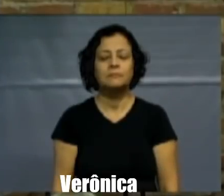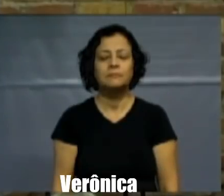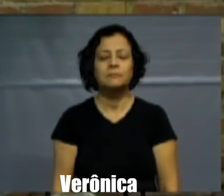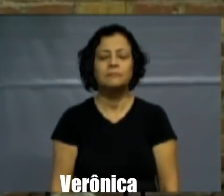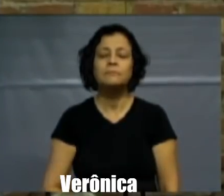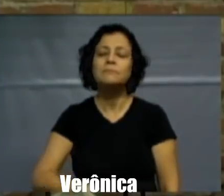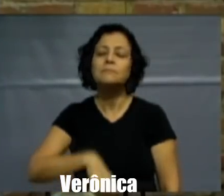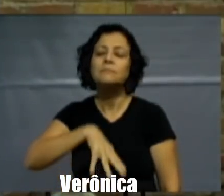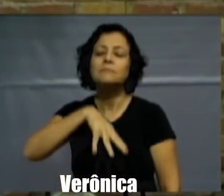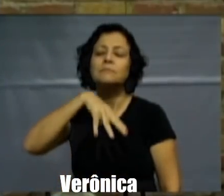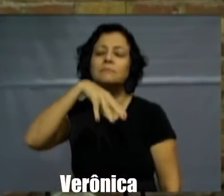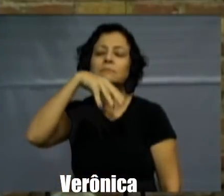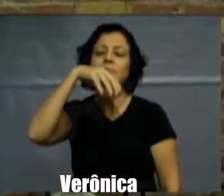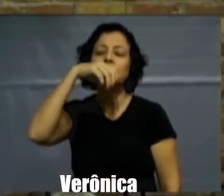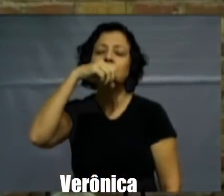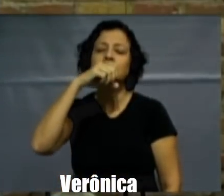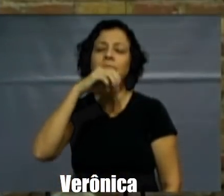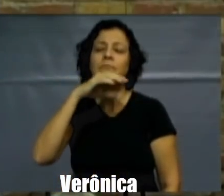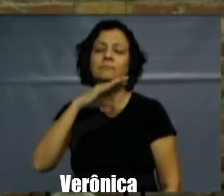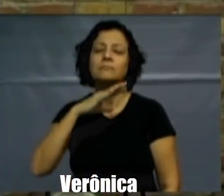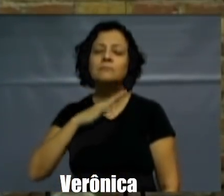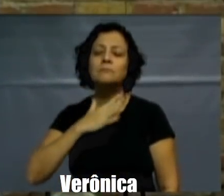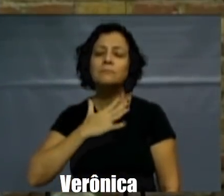respirar com tranquilidade,